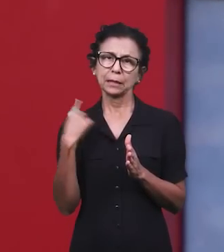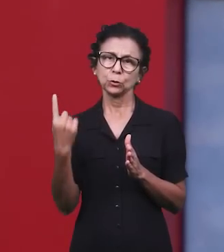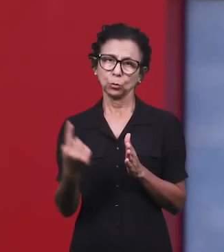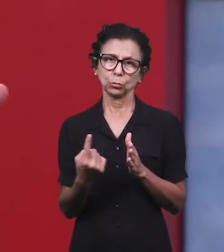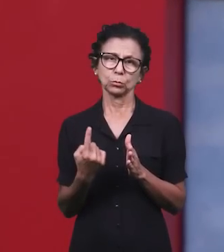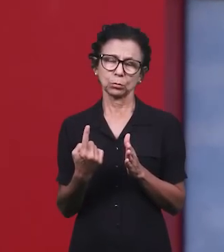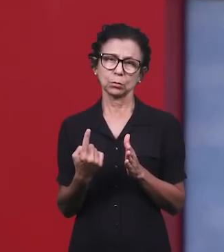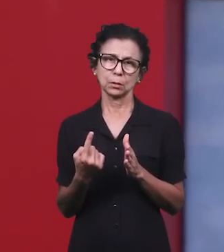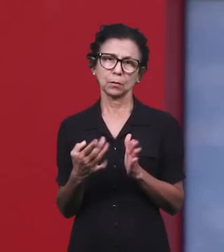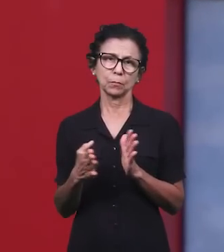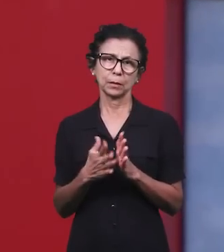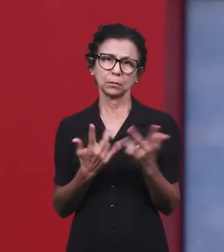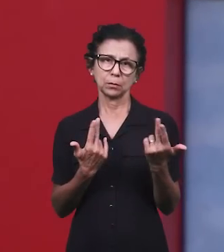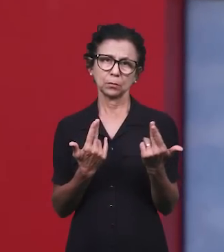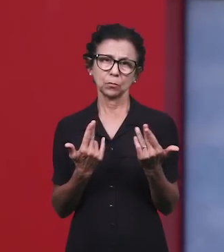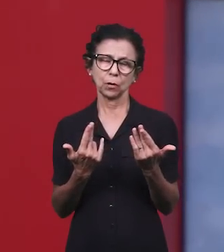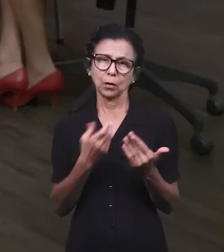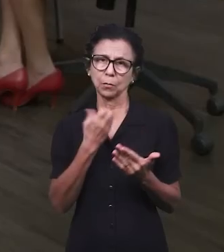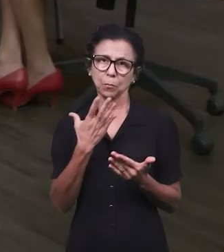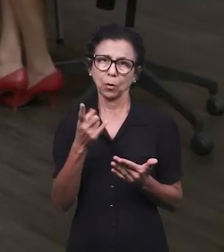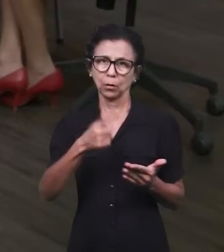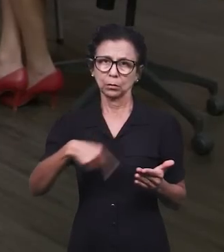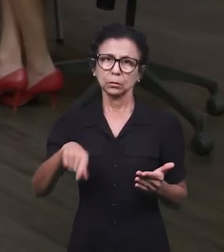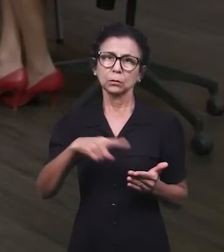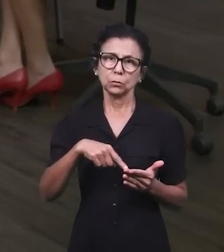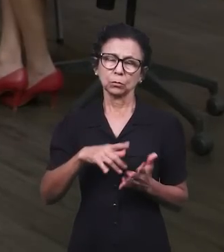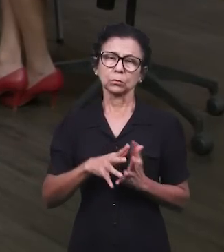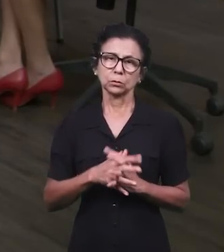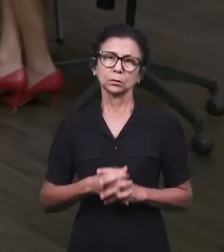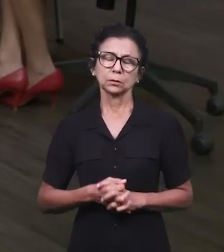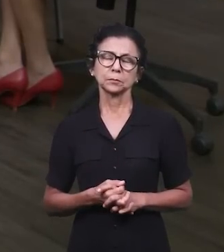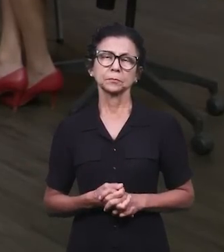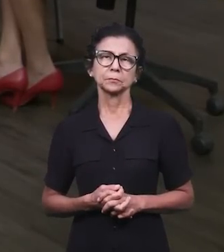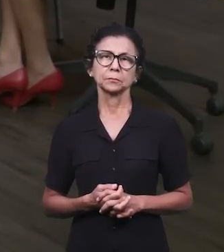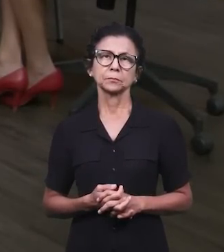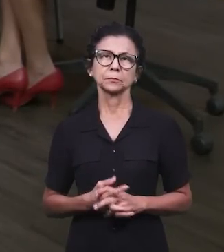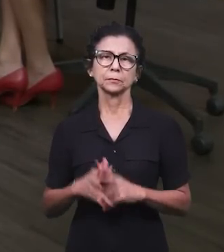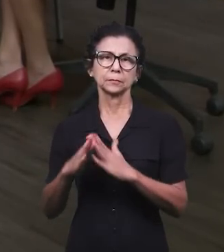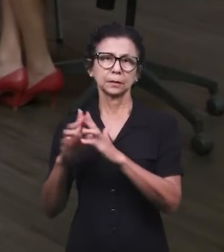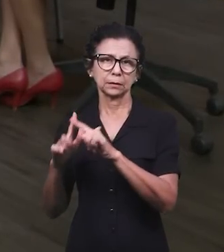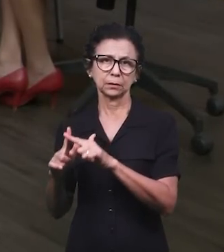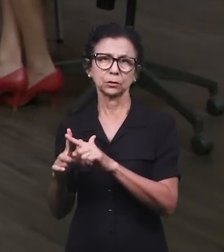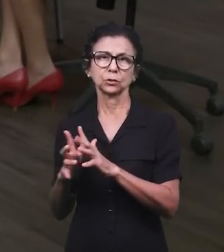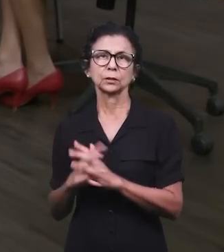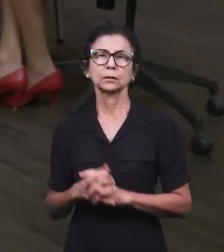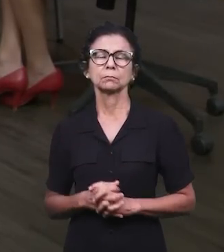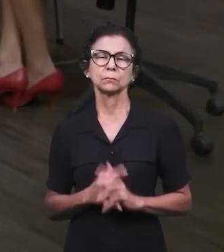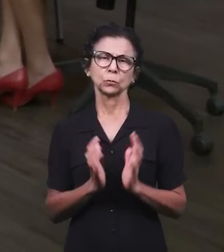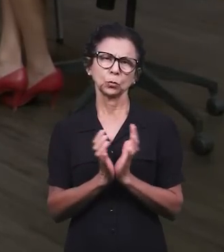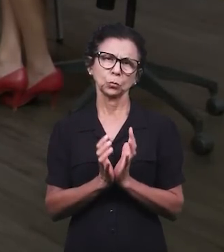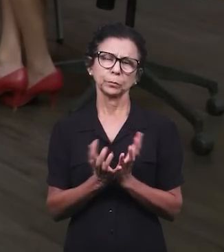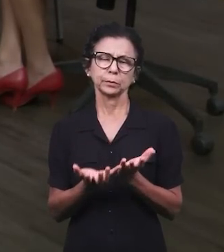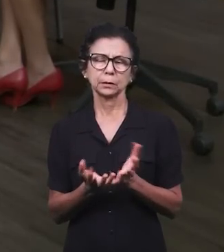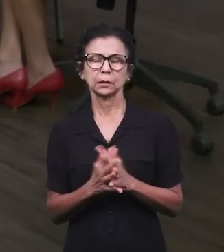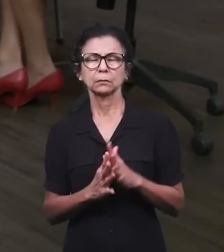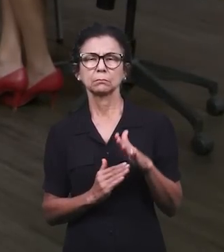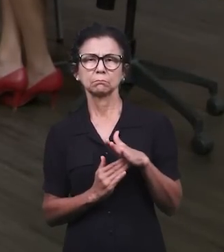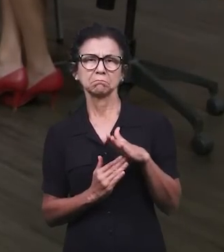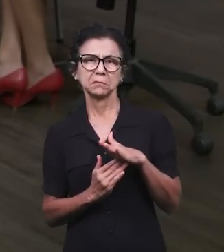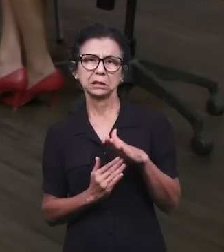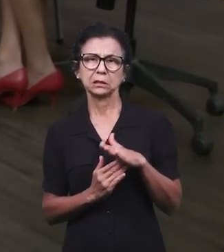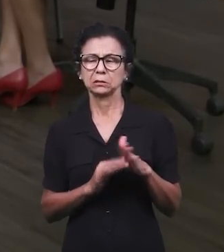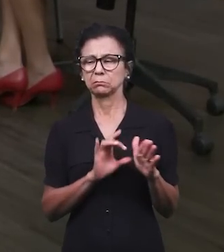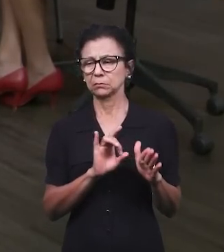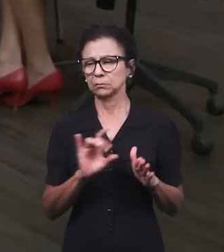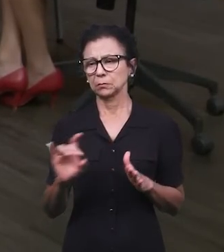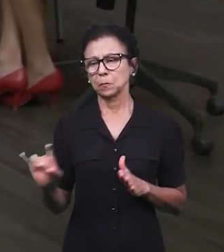essa é a diferença que eu falaria, né, Josias? Todas essas situações que você colocou que são específicas das limitações de cada um e